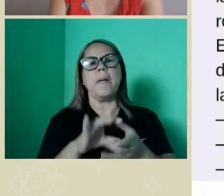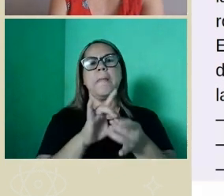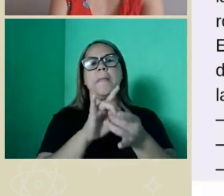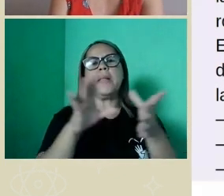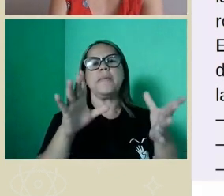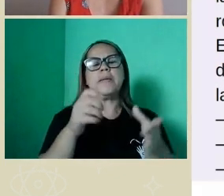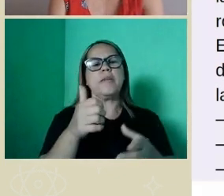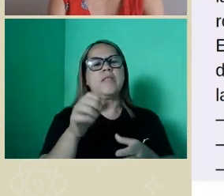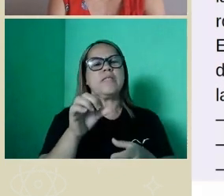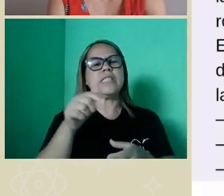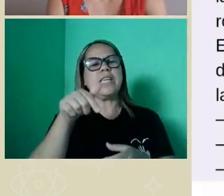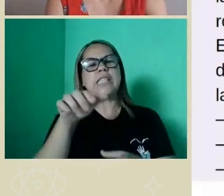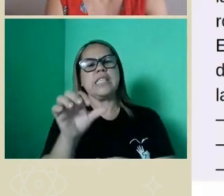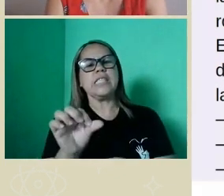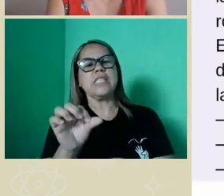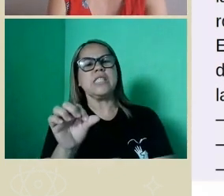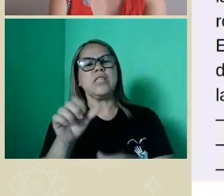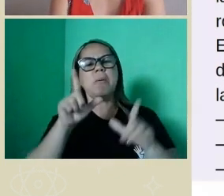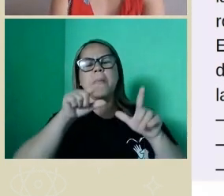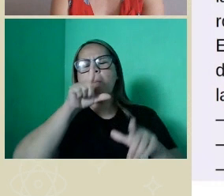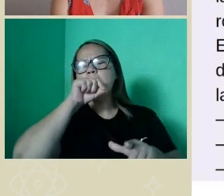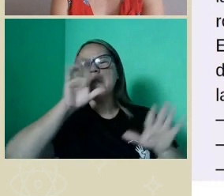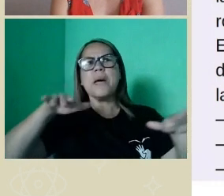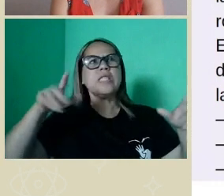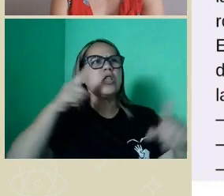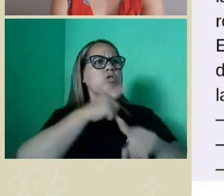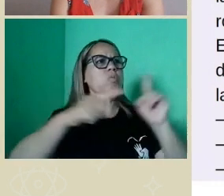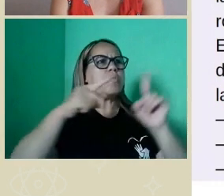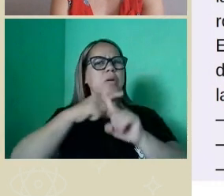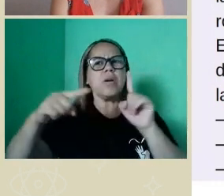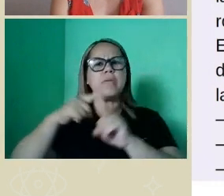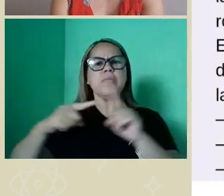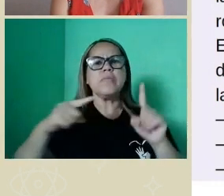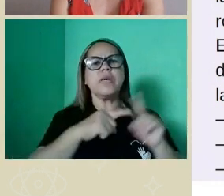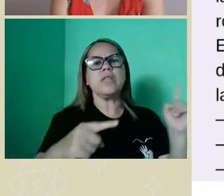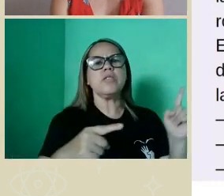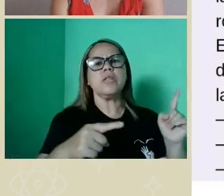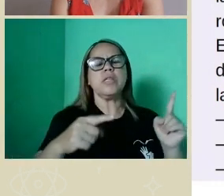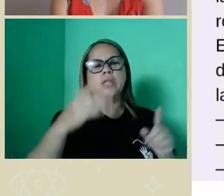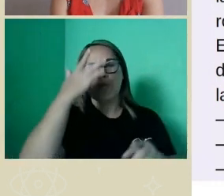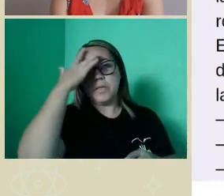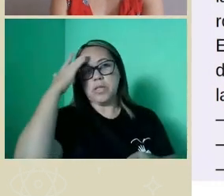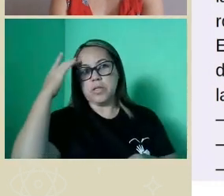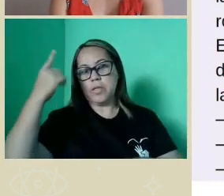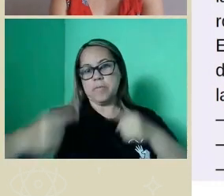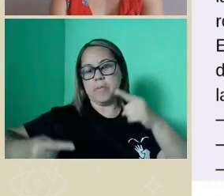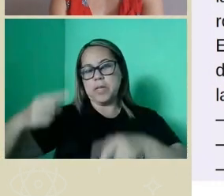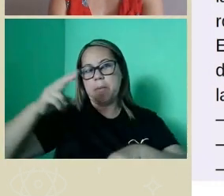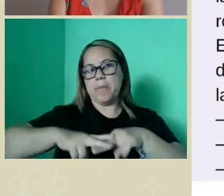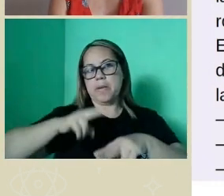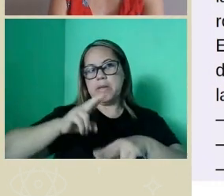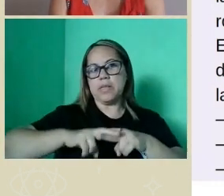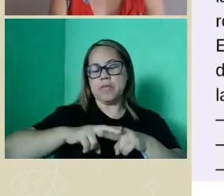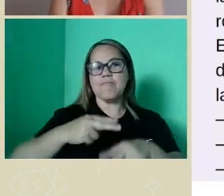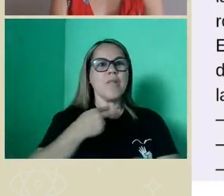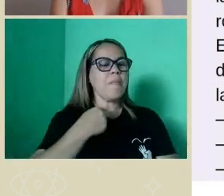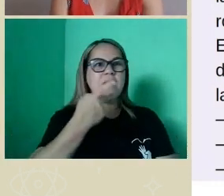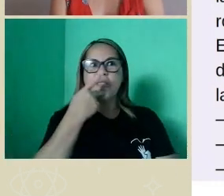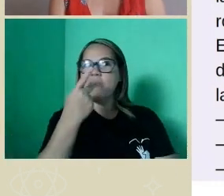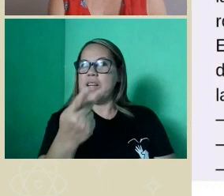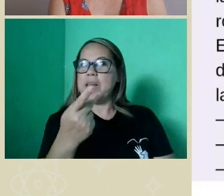pássaros proibidos os presos políticos uruguaios não podem falar sem permissão